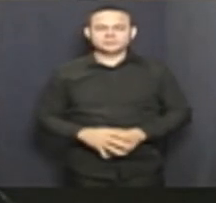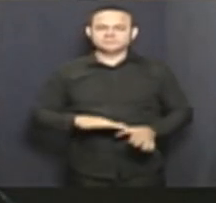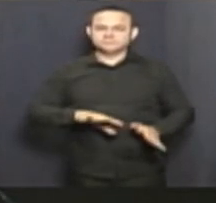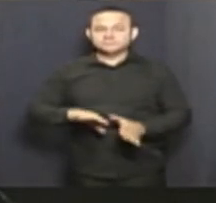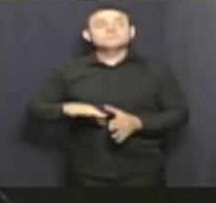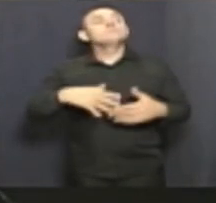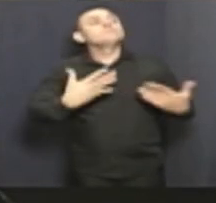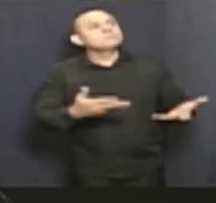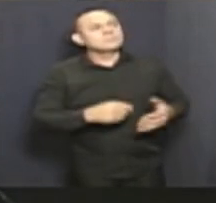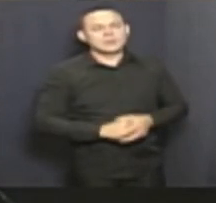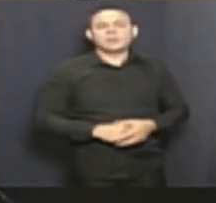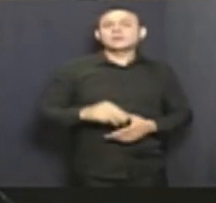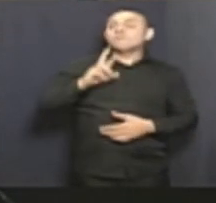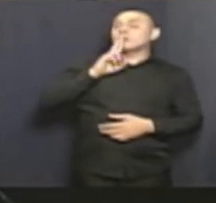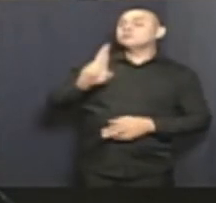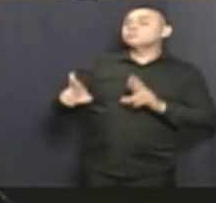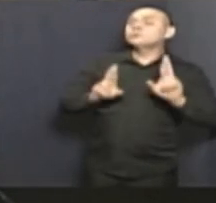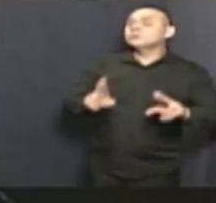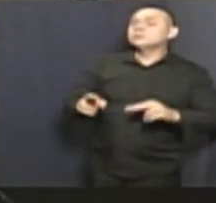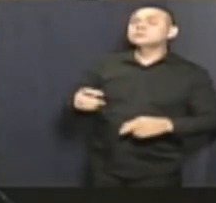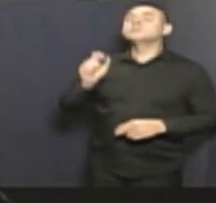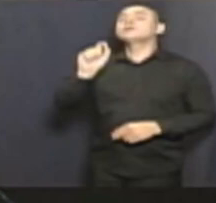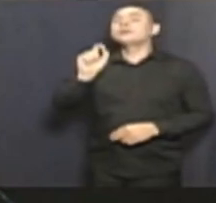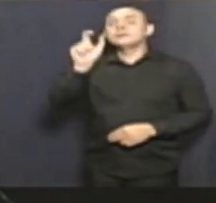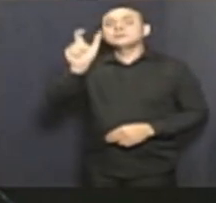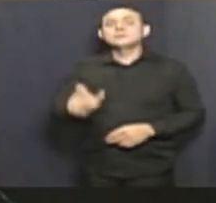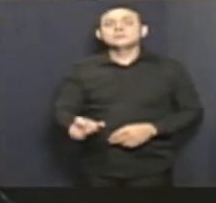resposta o repetido